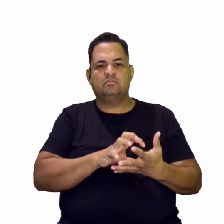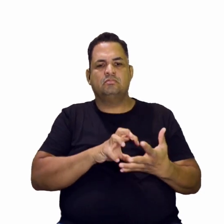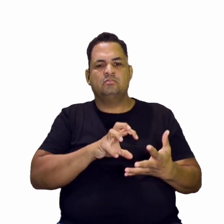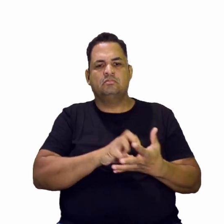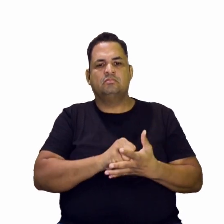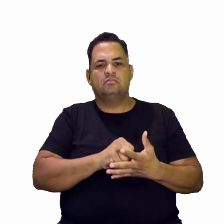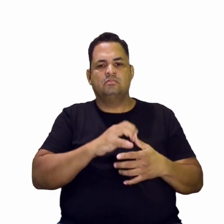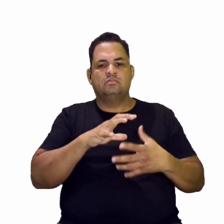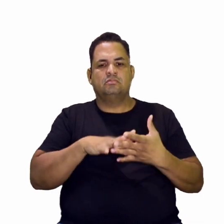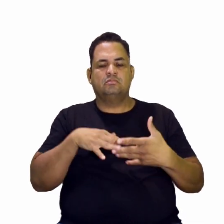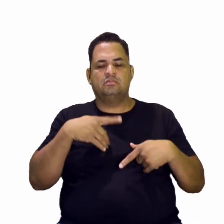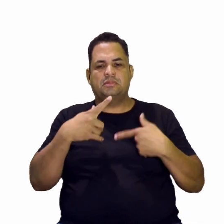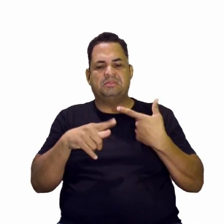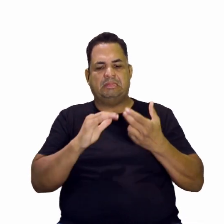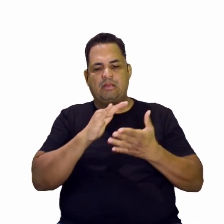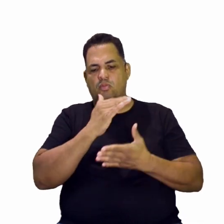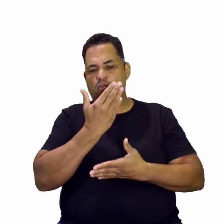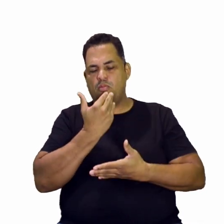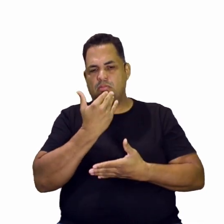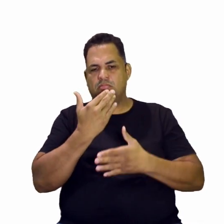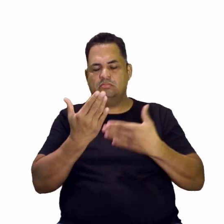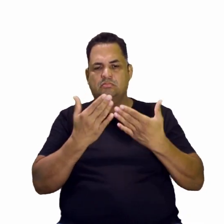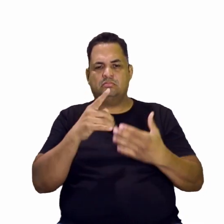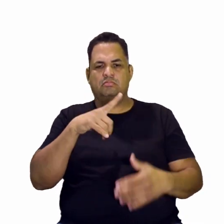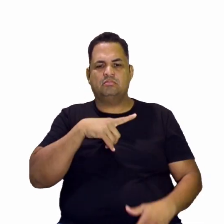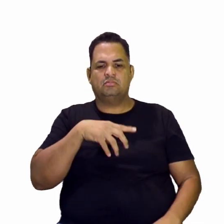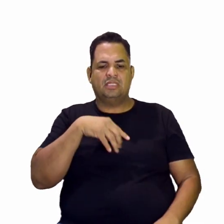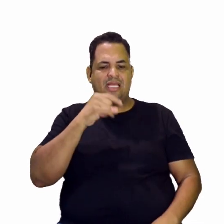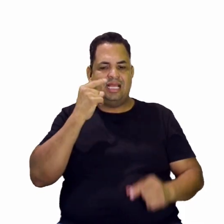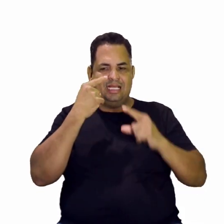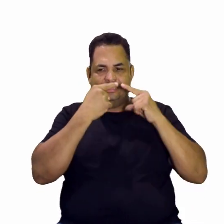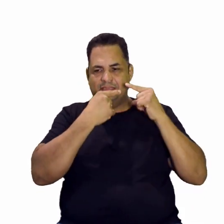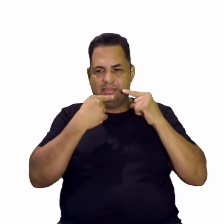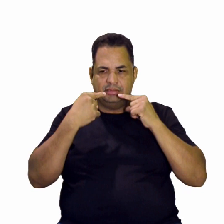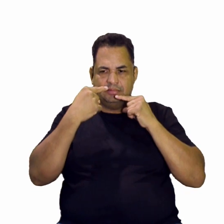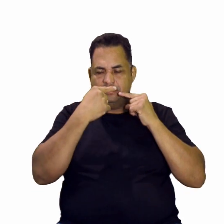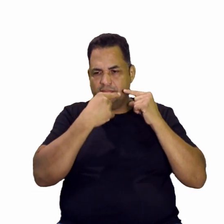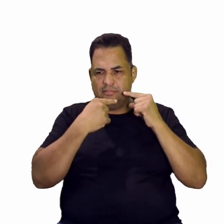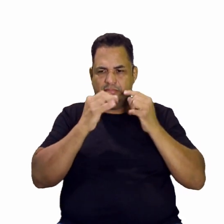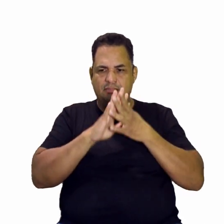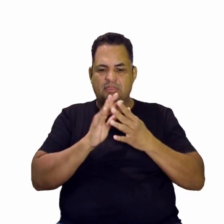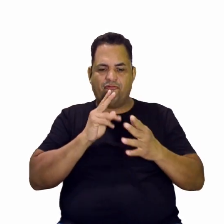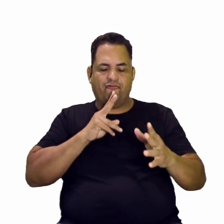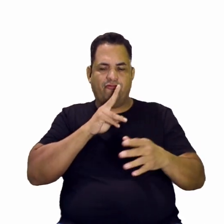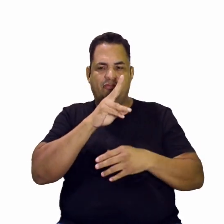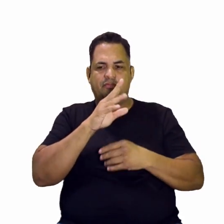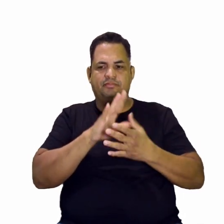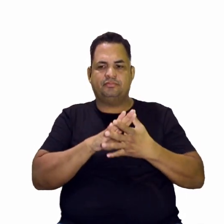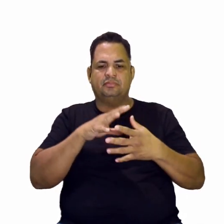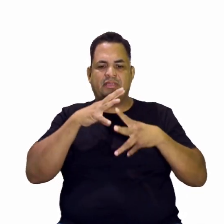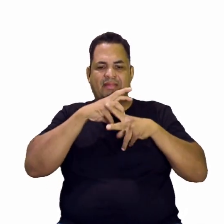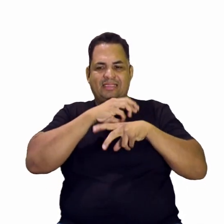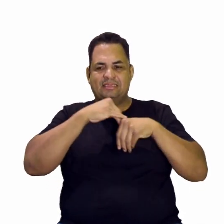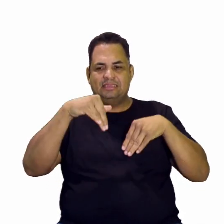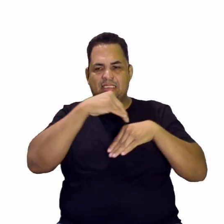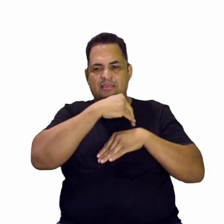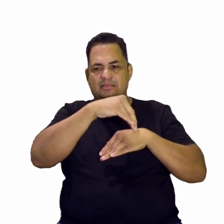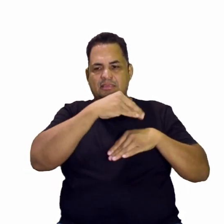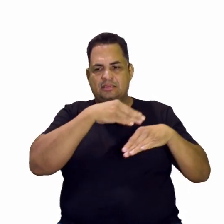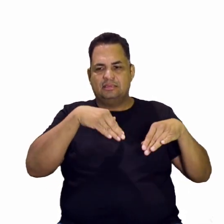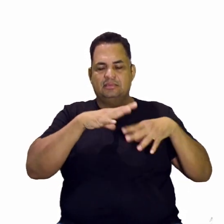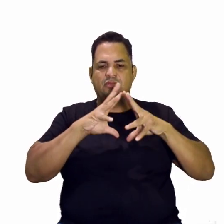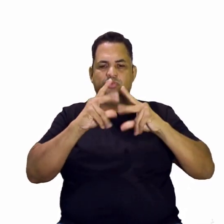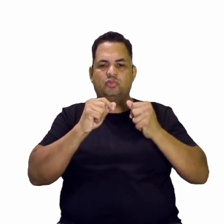vai detonando mesmo, né? Tem os dentes são também bem firmes e vai dilacerando todo